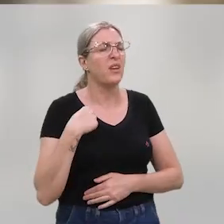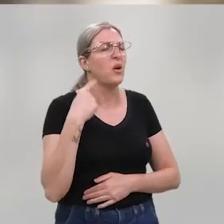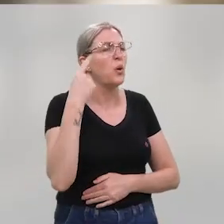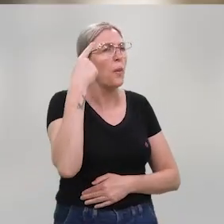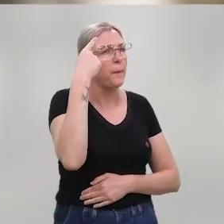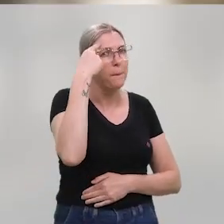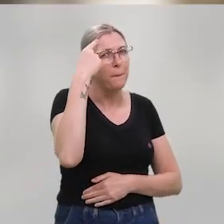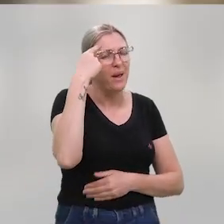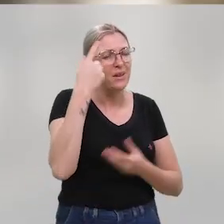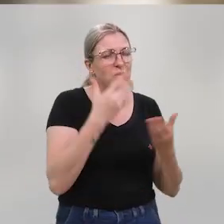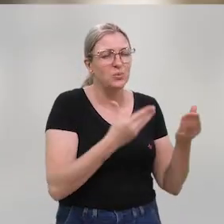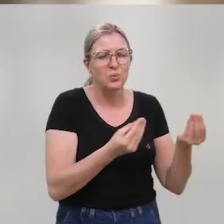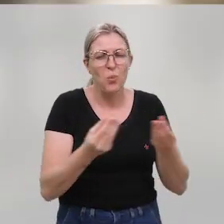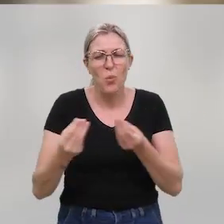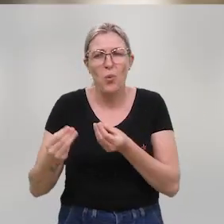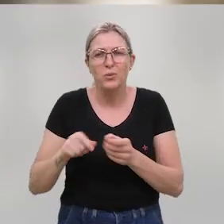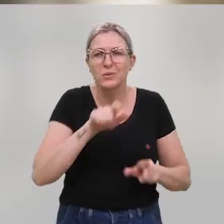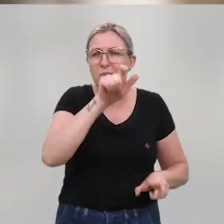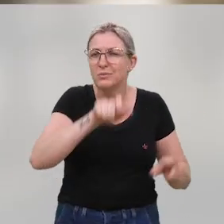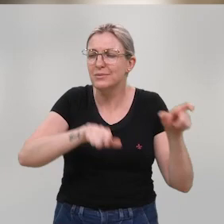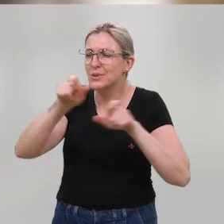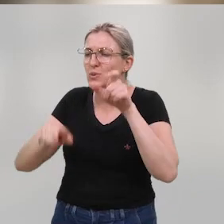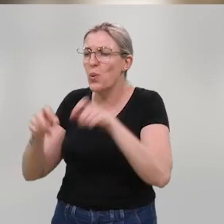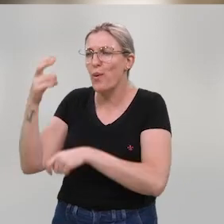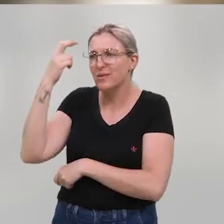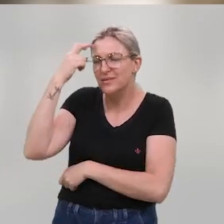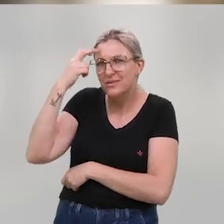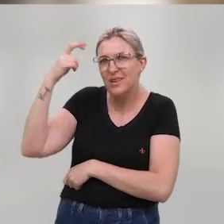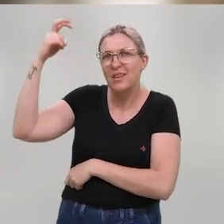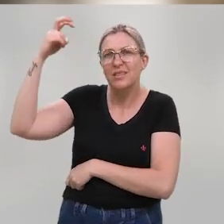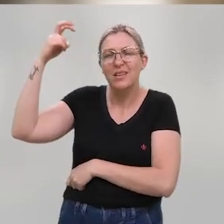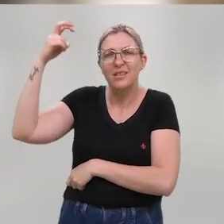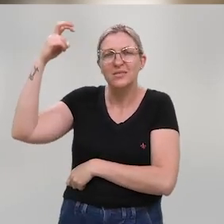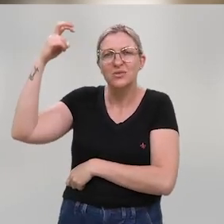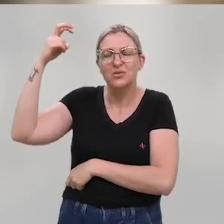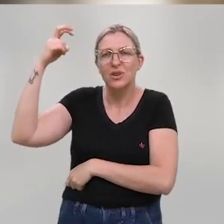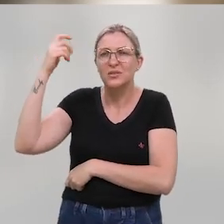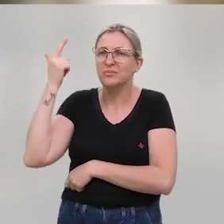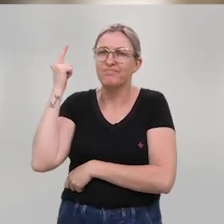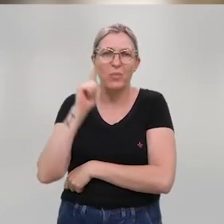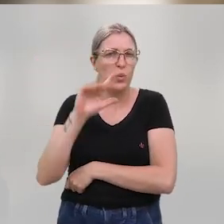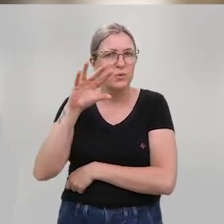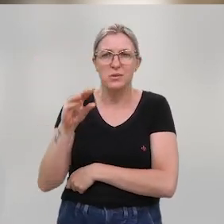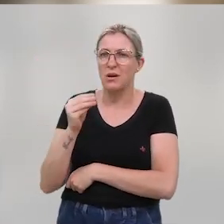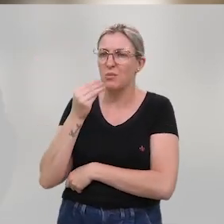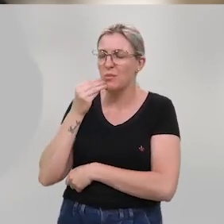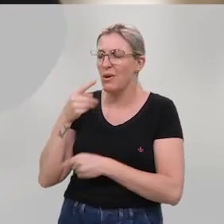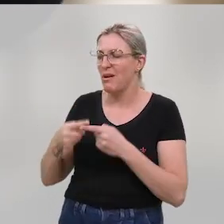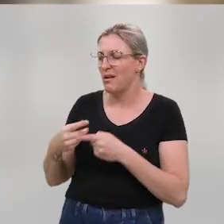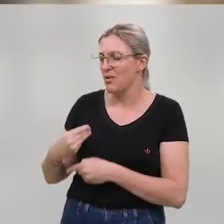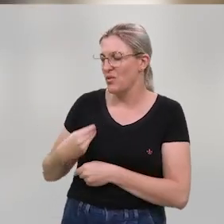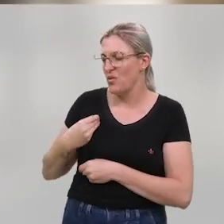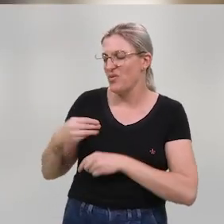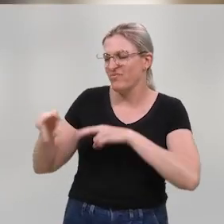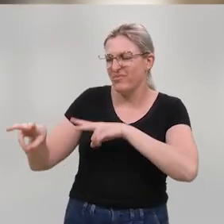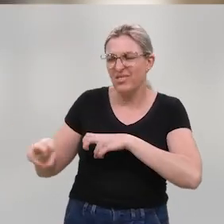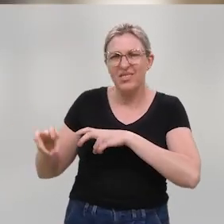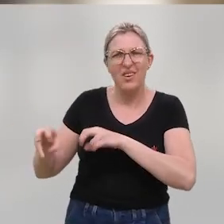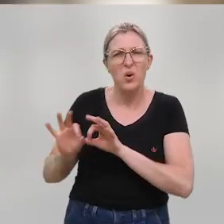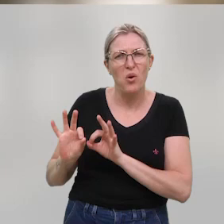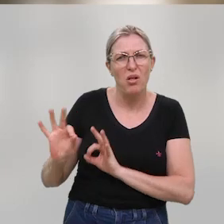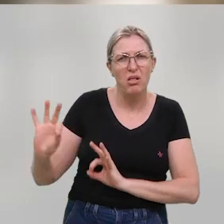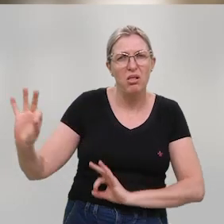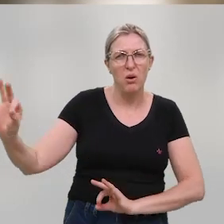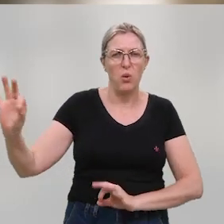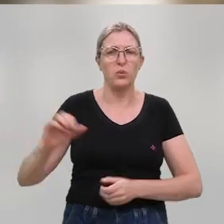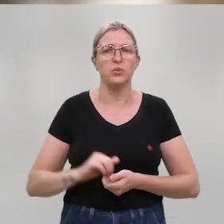Eu penso muito quantas grandes inteligências às vezes se perdem lá no interior,